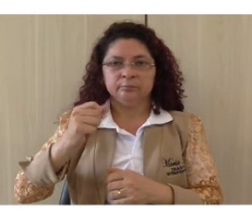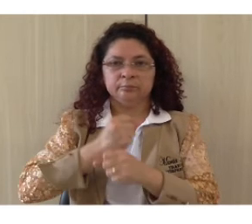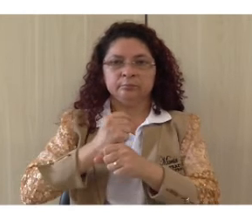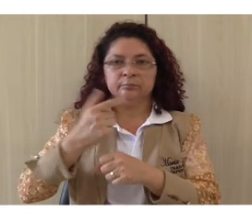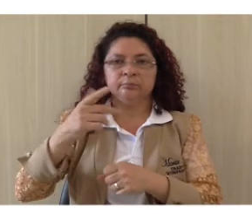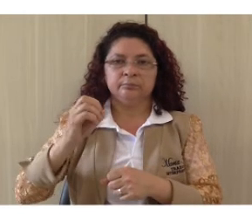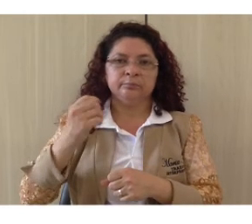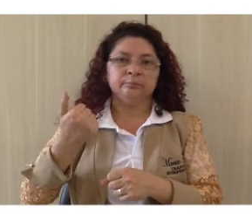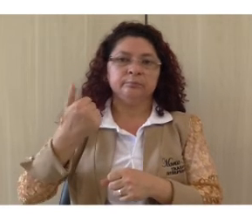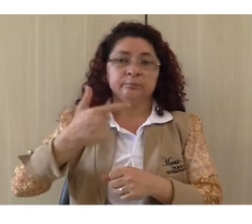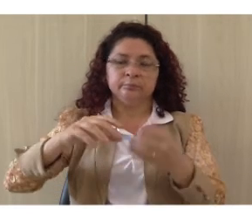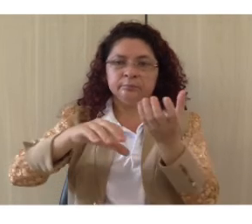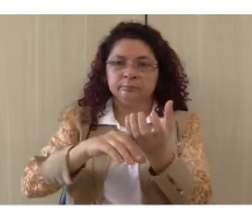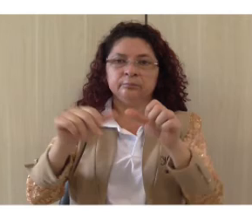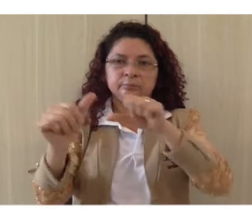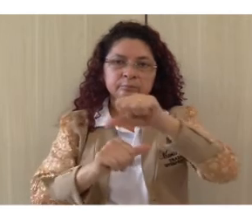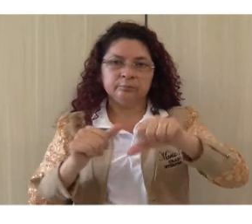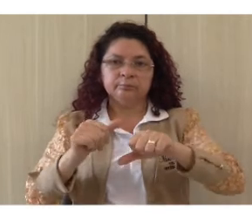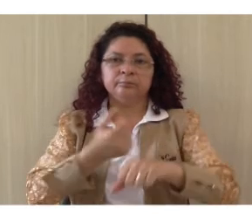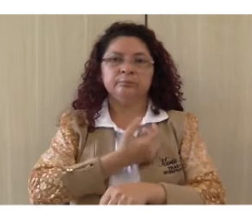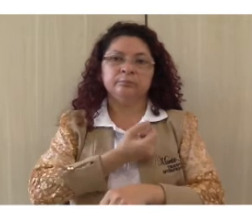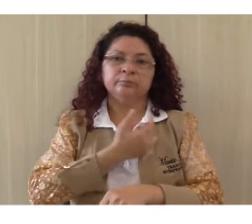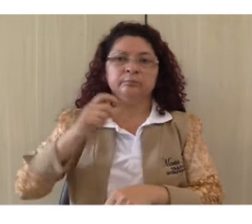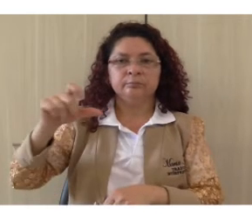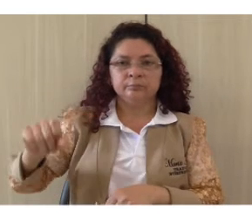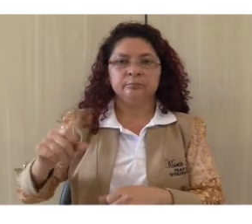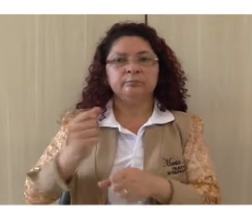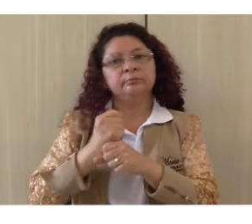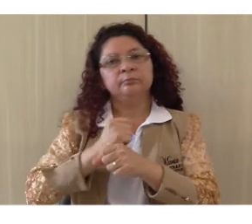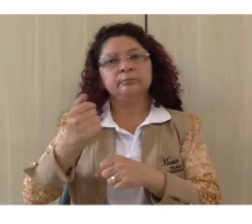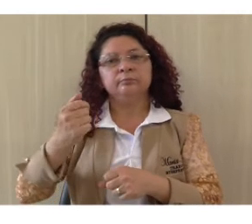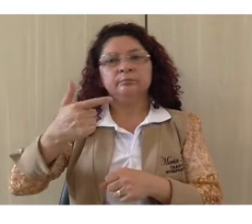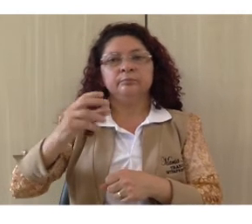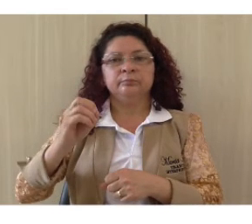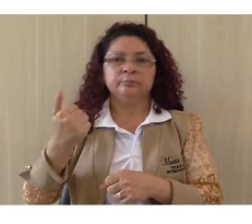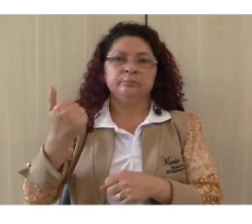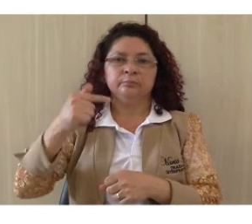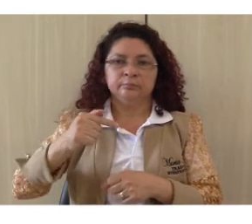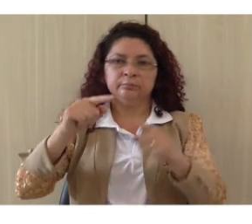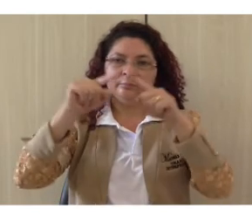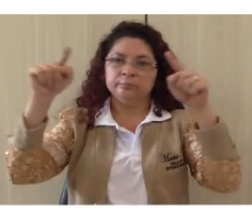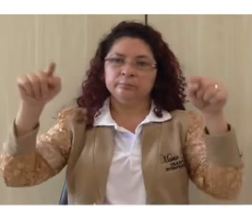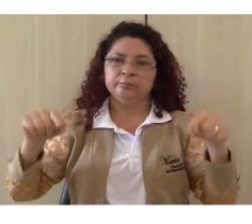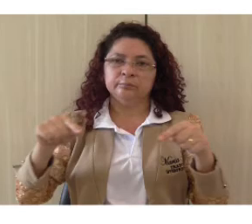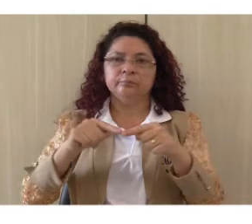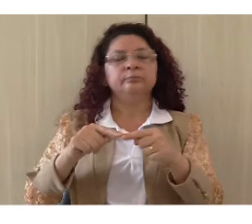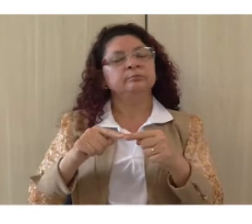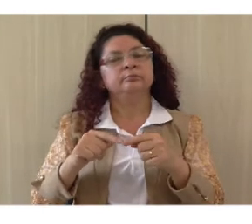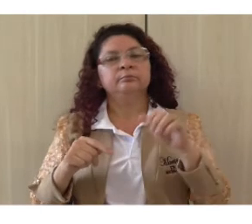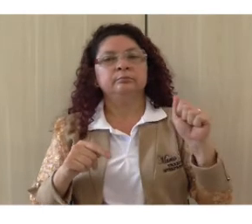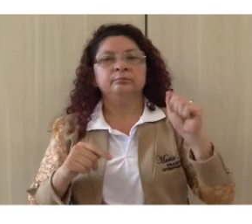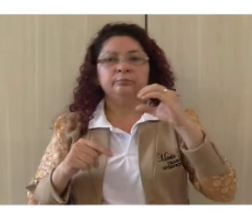Educação, alterada pela Portaria número 9 de 2017. Coluna 1.